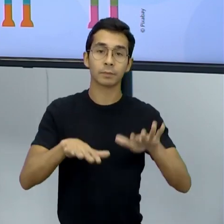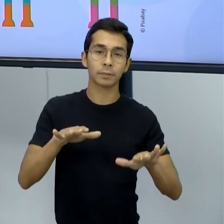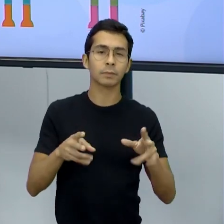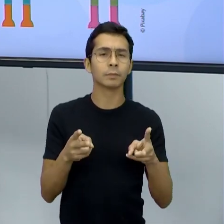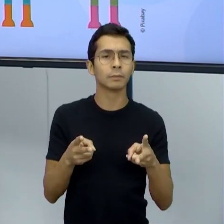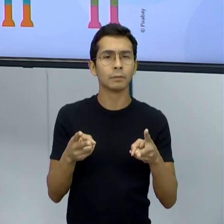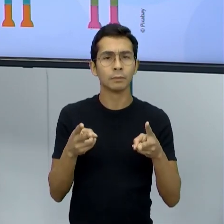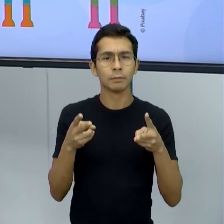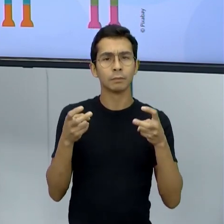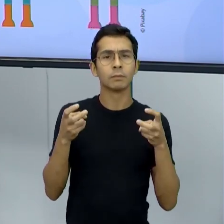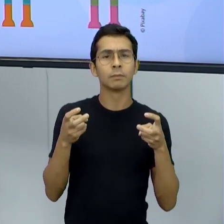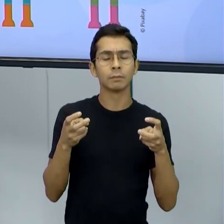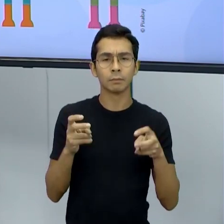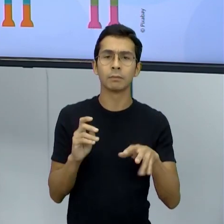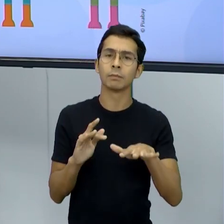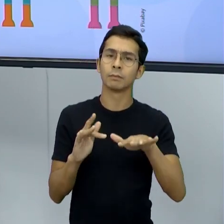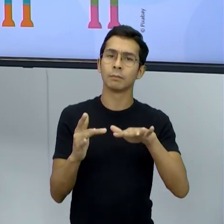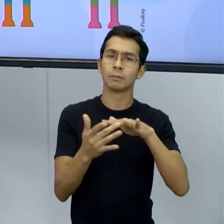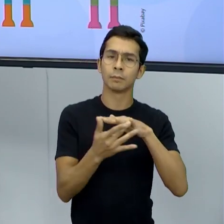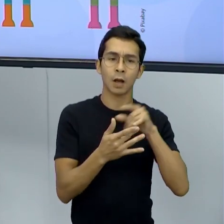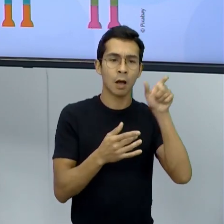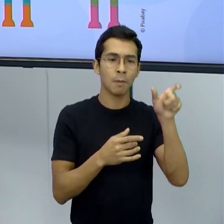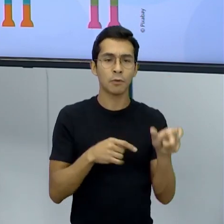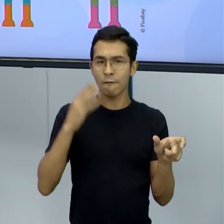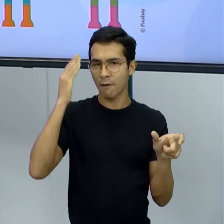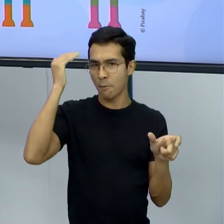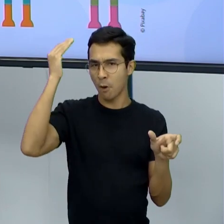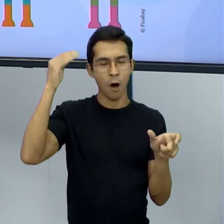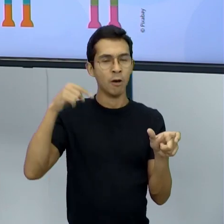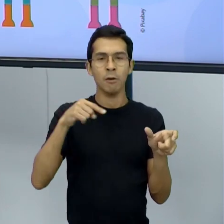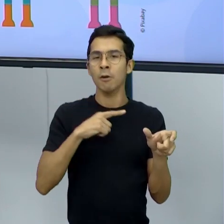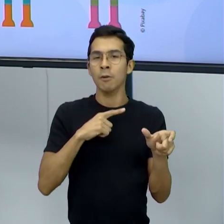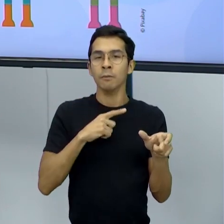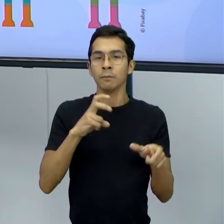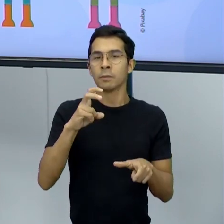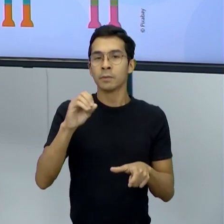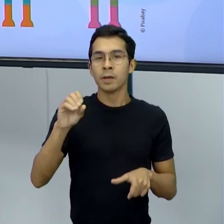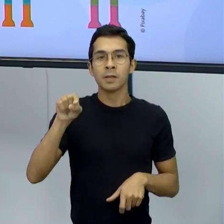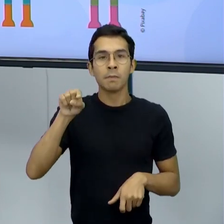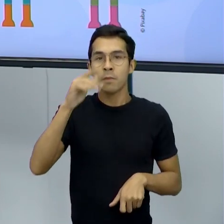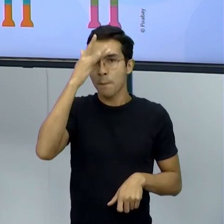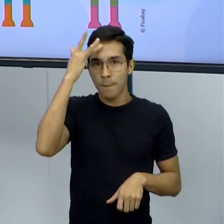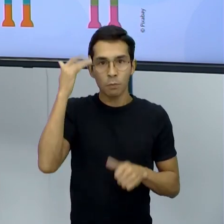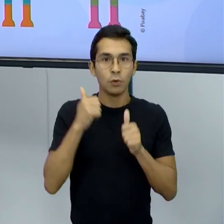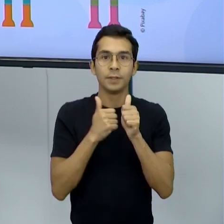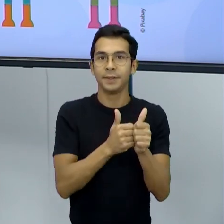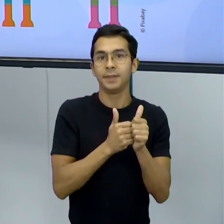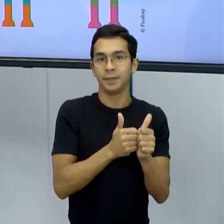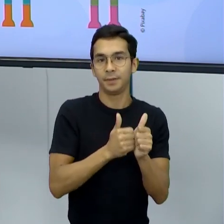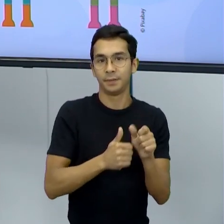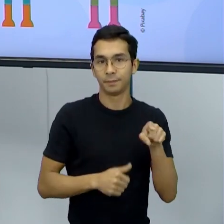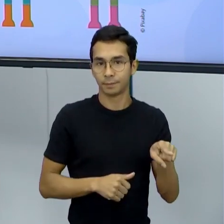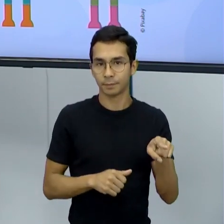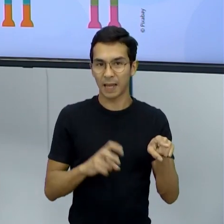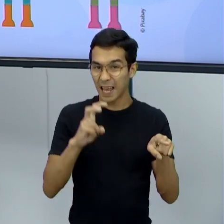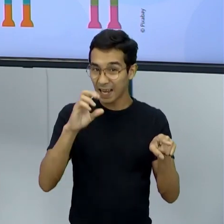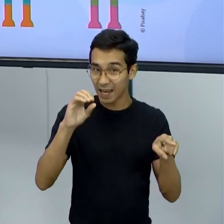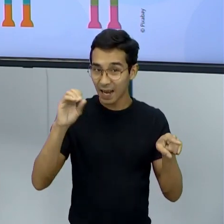certa personalidade na rede social que ela é seguida por, sei lá, 500 mil pessoas. Só que aquelas 500 mil